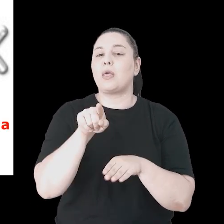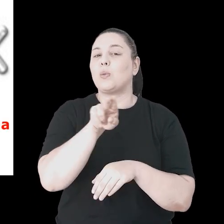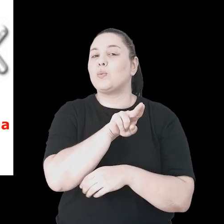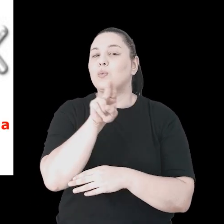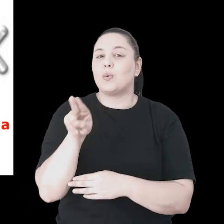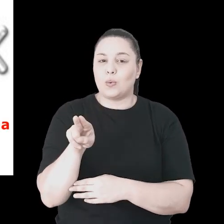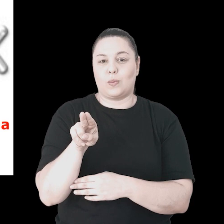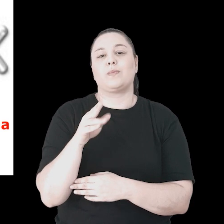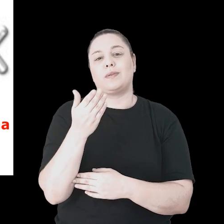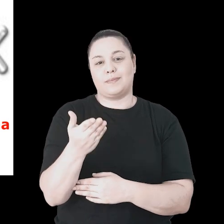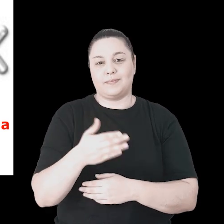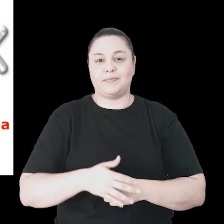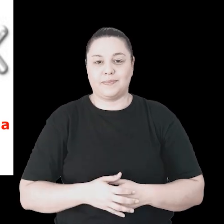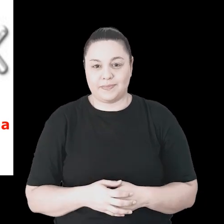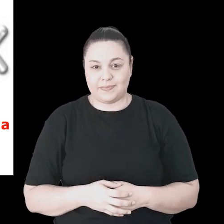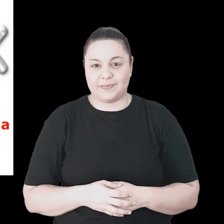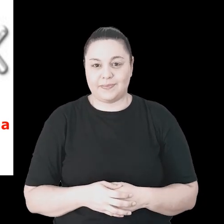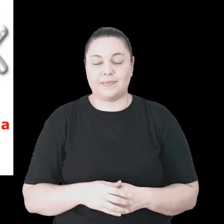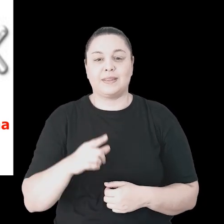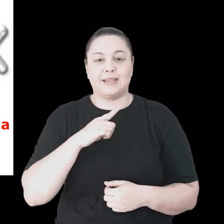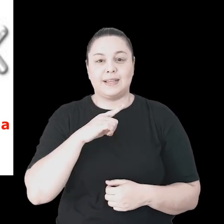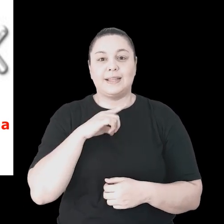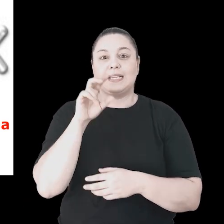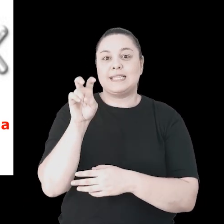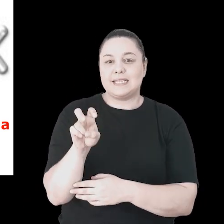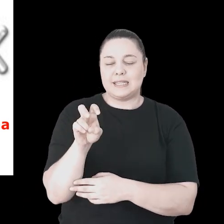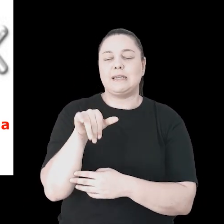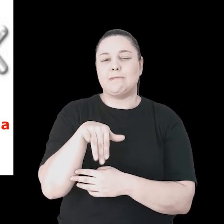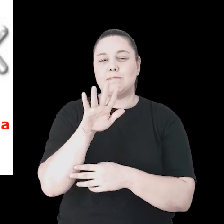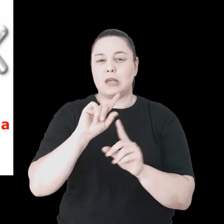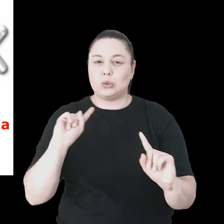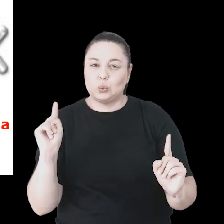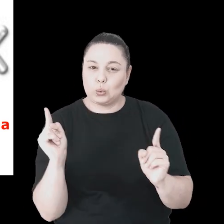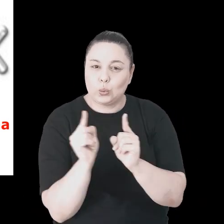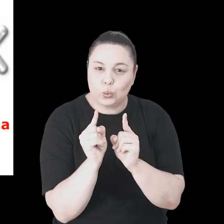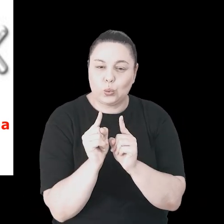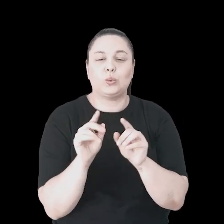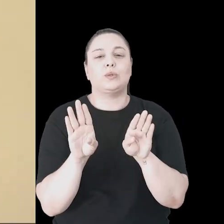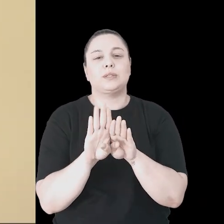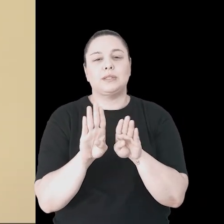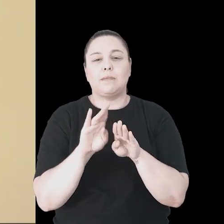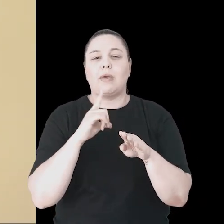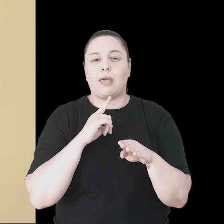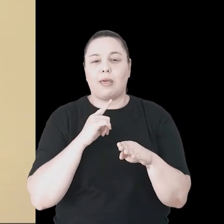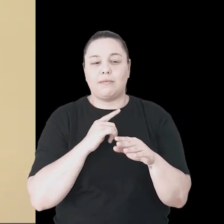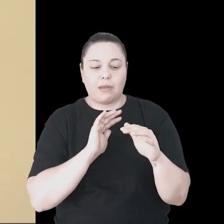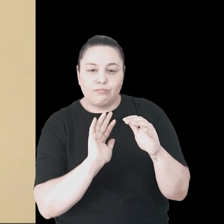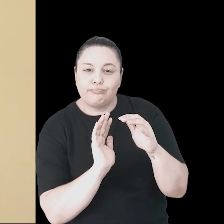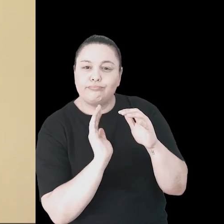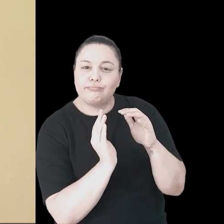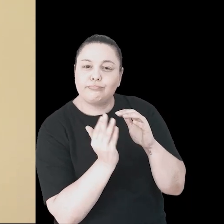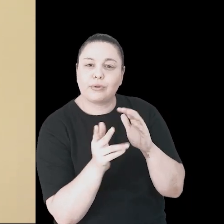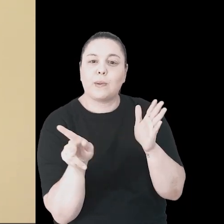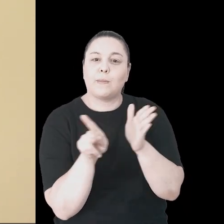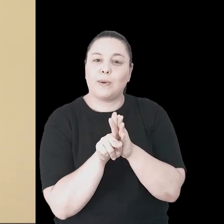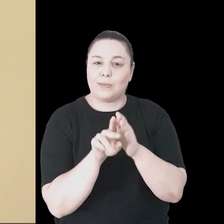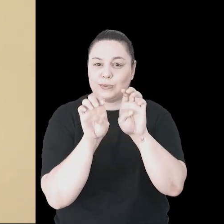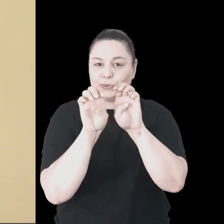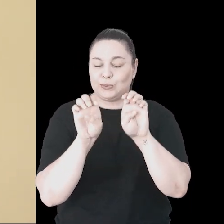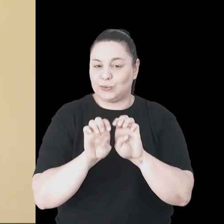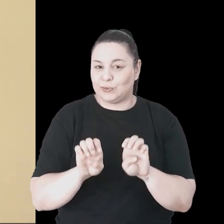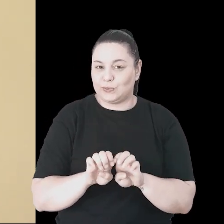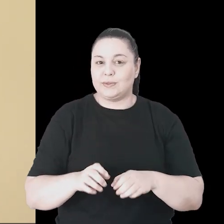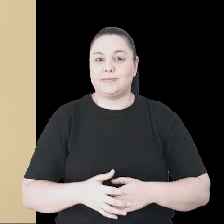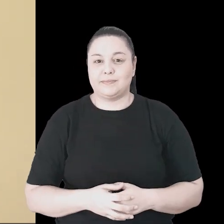hidroxibenzilideno e midazolidiona, chamado HBI. 5 alfa-hélices mais curtas formam tampas